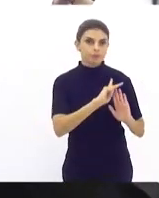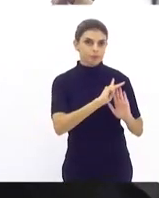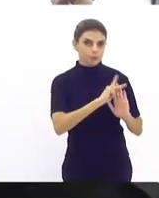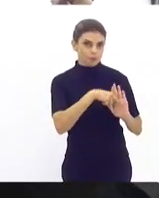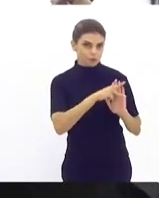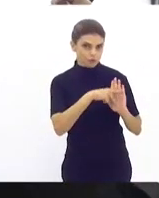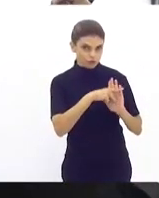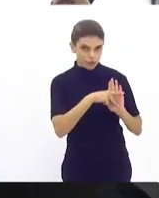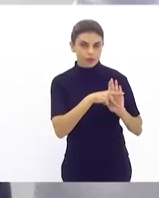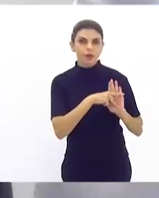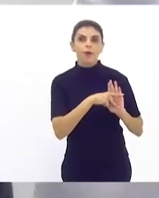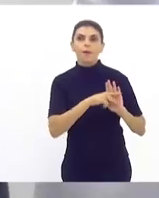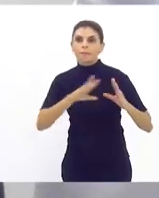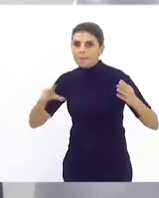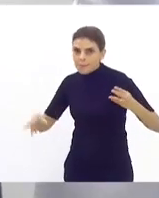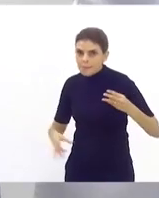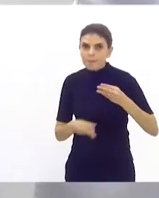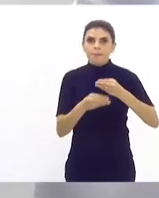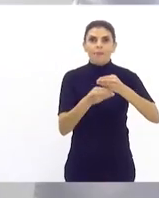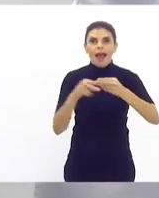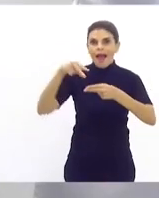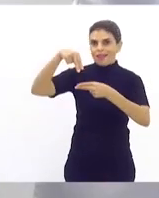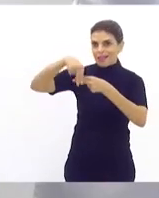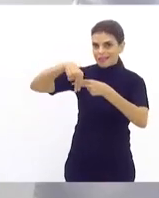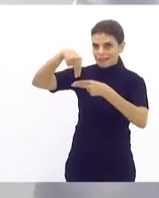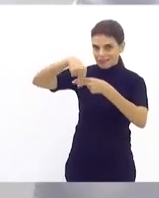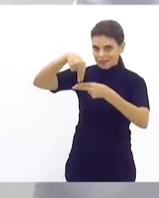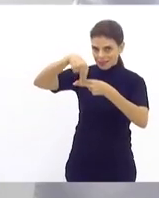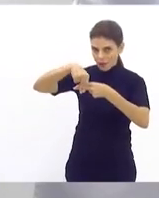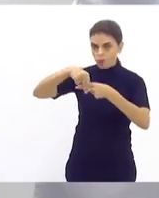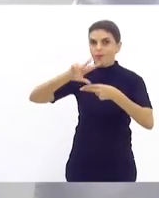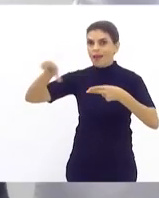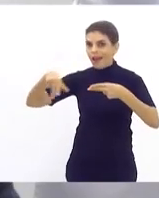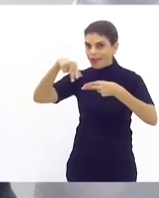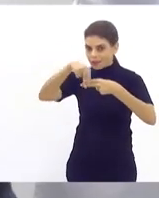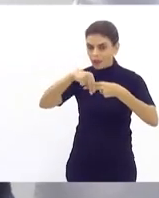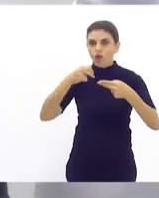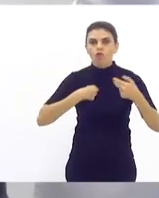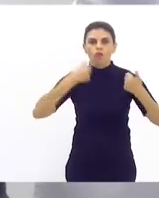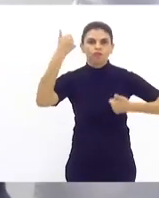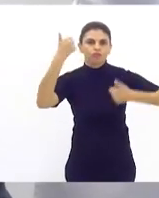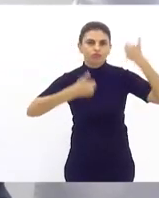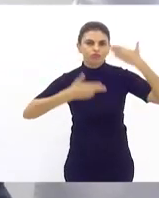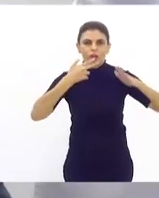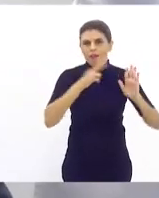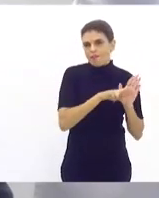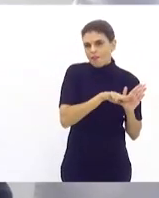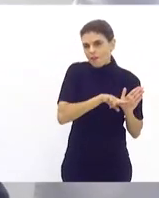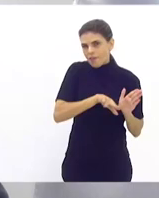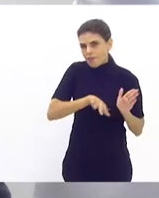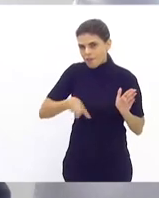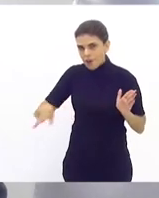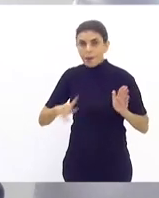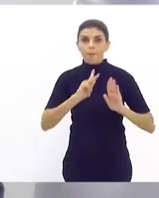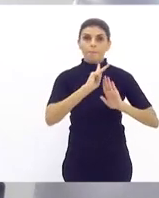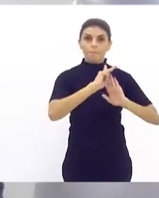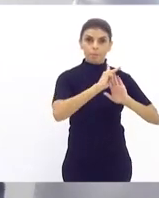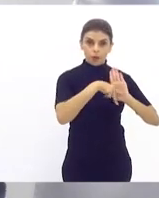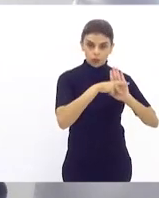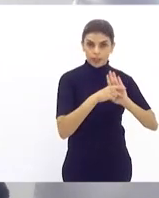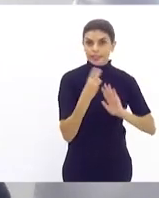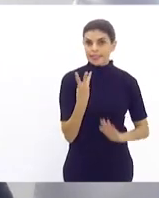pela anexação. Então, eu vou cantar os projetos, vou citar aqui os projetos, mencionar os